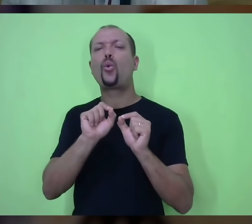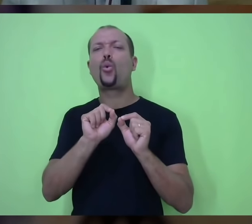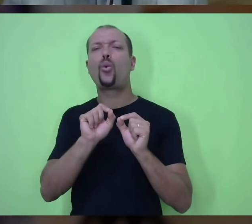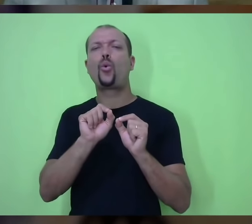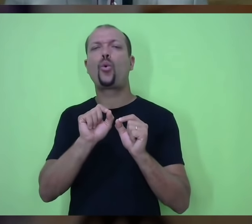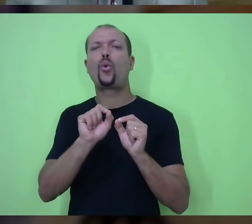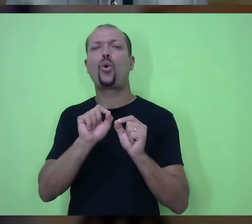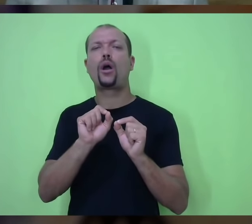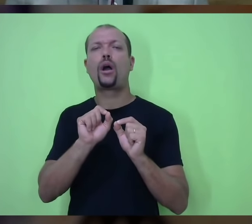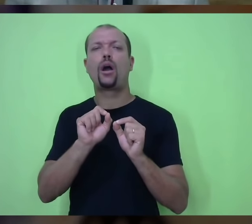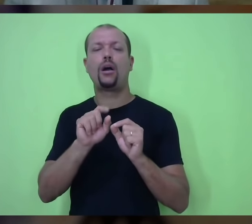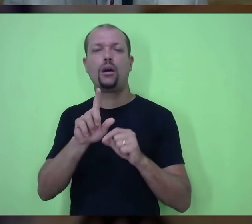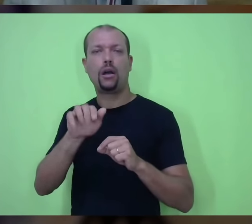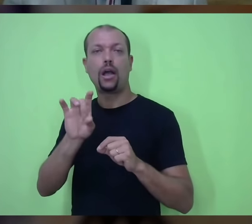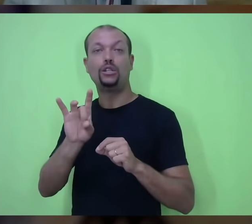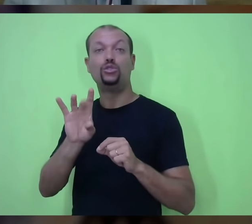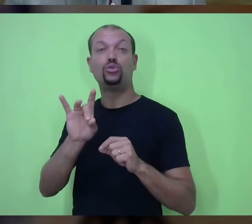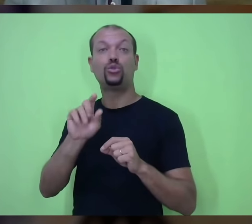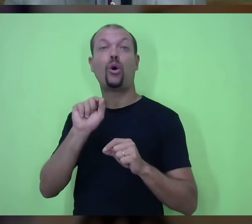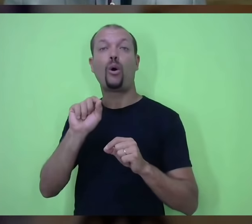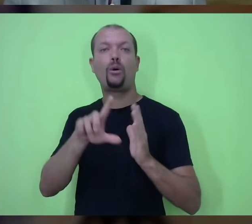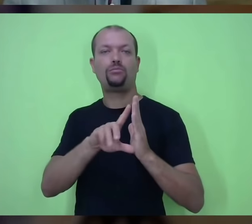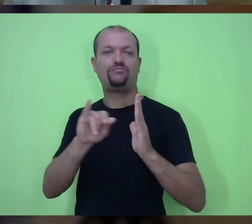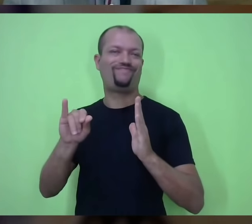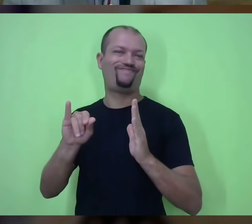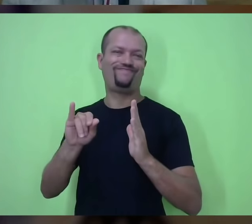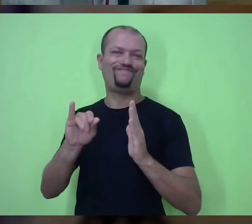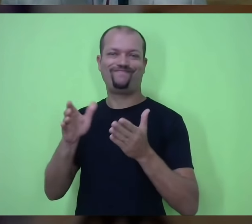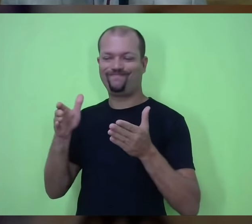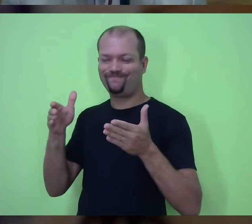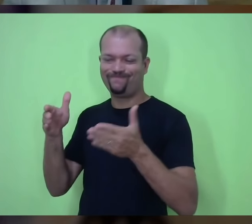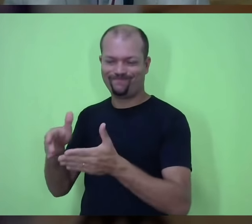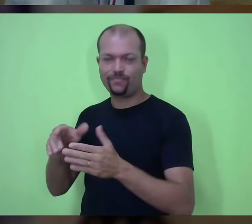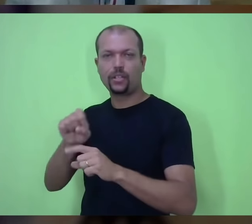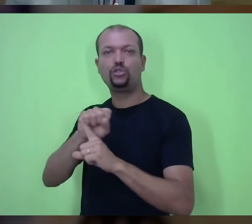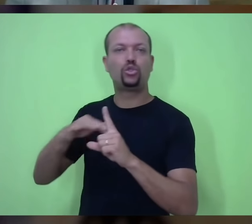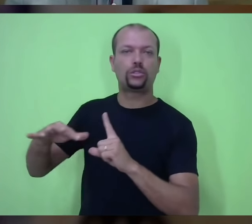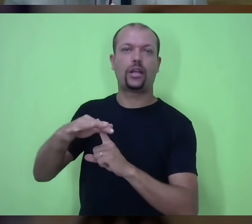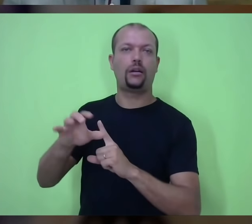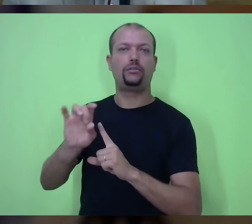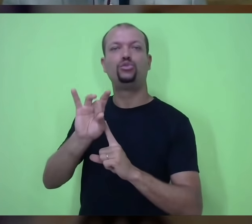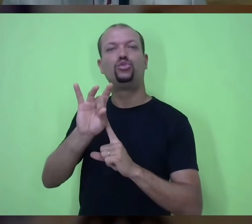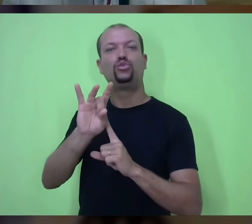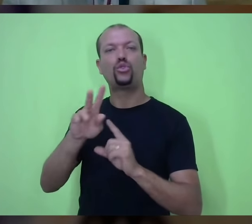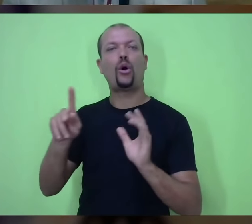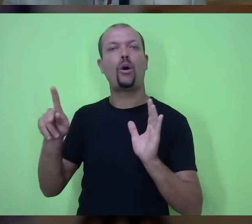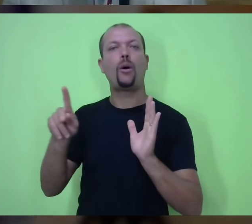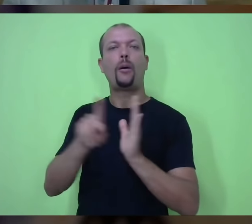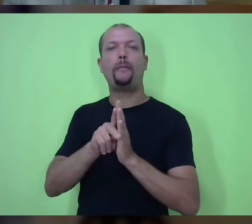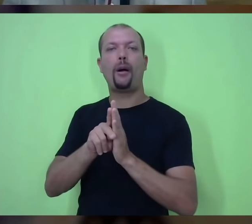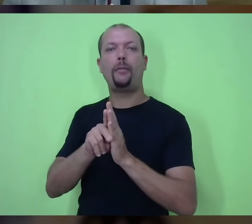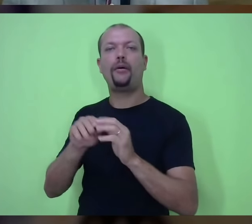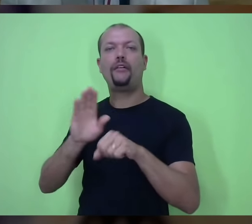que se tratavam apenas de uma lei cívico-social, no que diz respeito a manter a